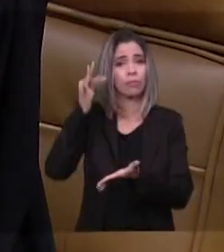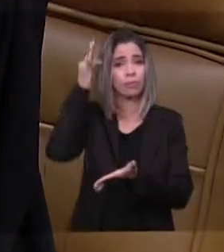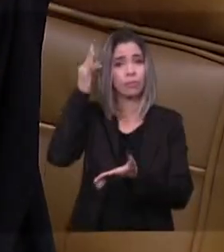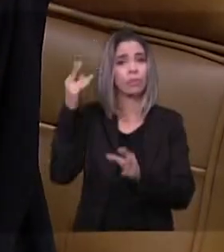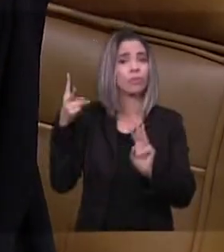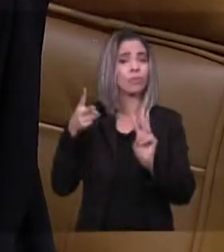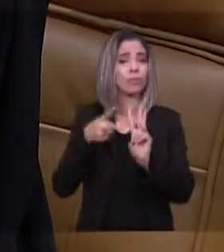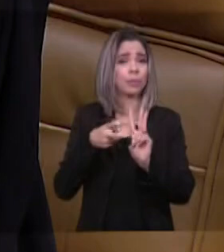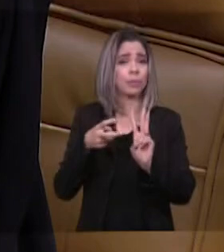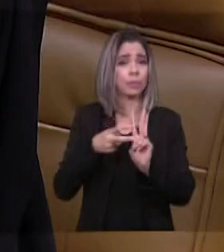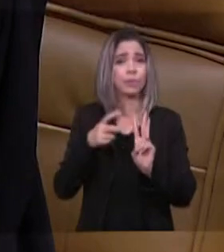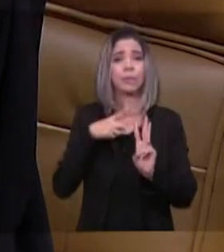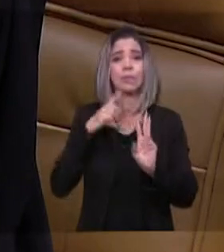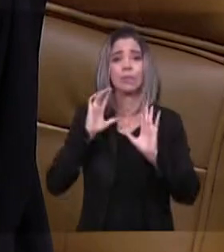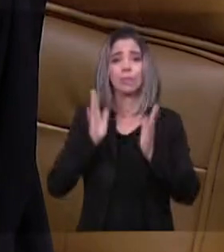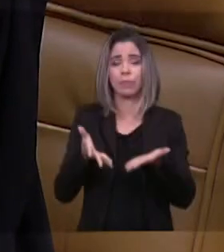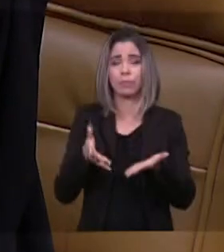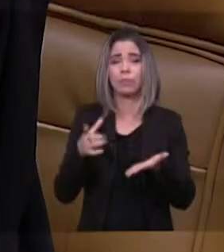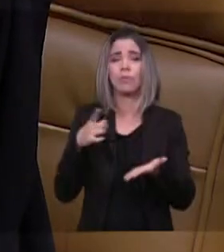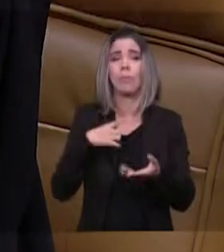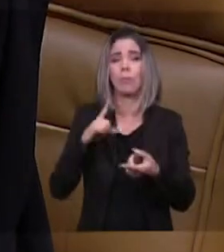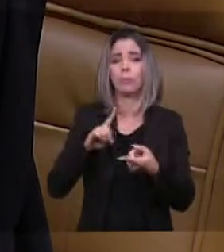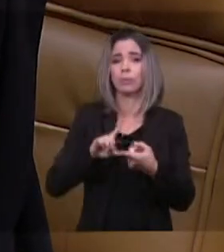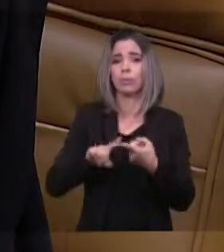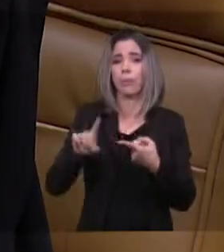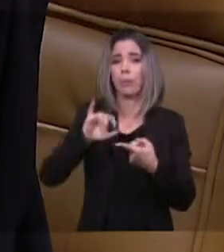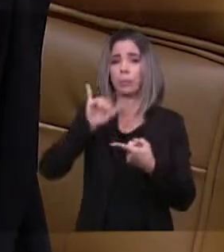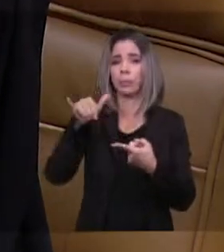aqui João Mendes Júnior,